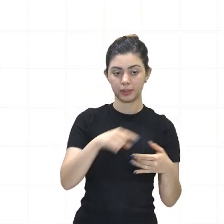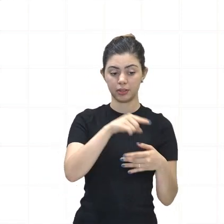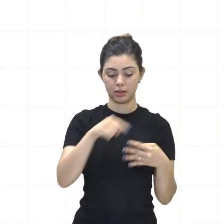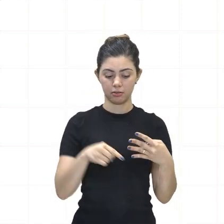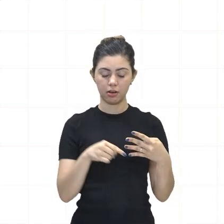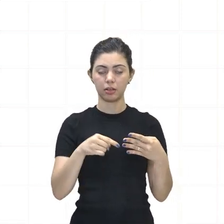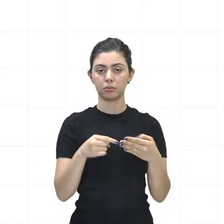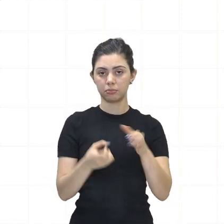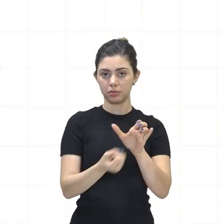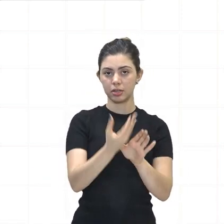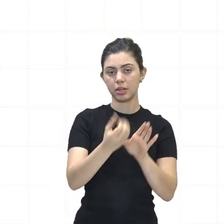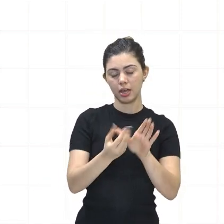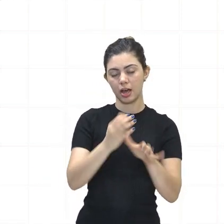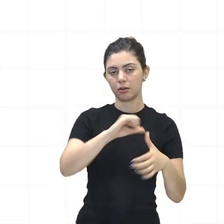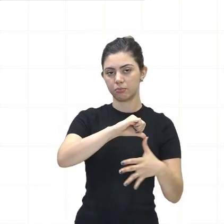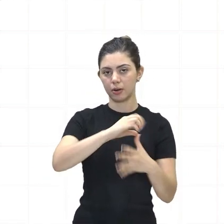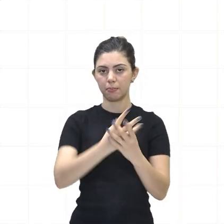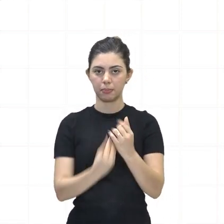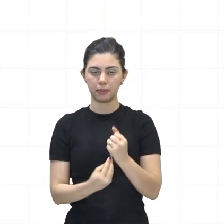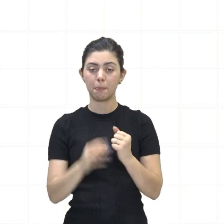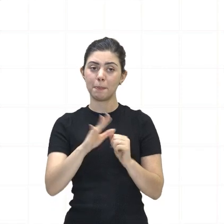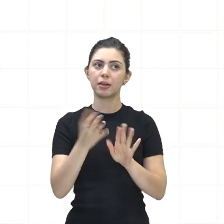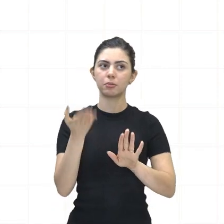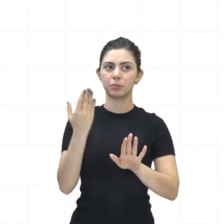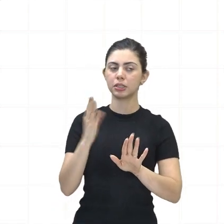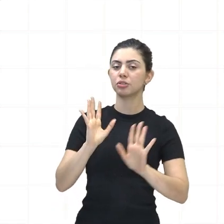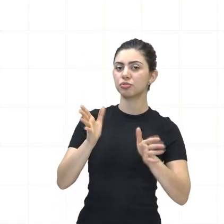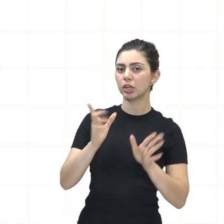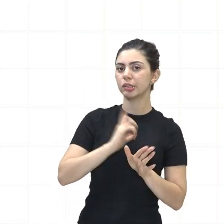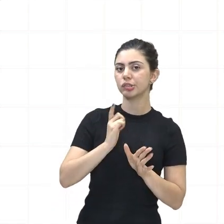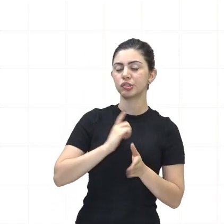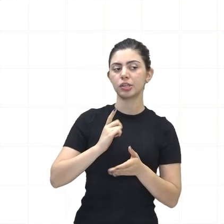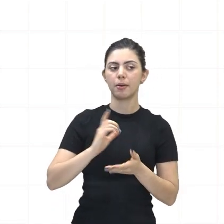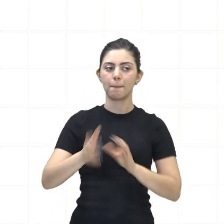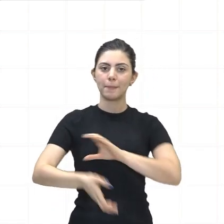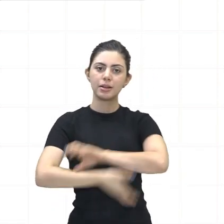já existia algumas parcerias entre eles, mas